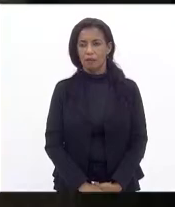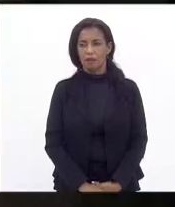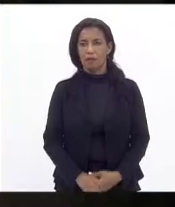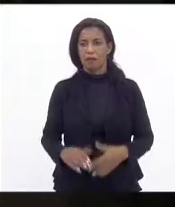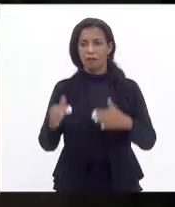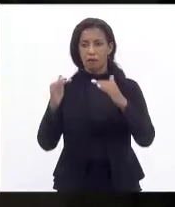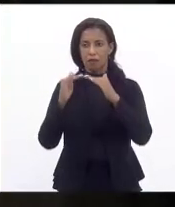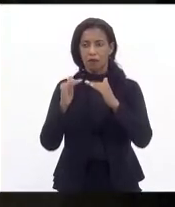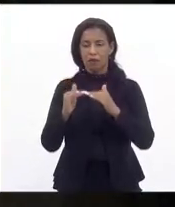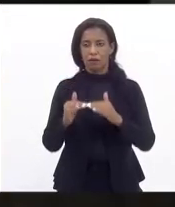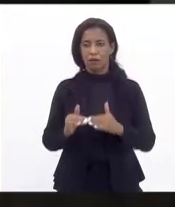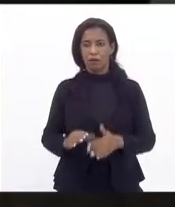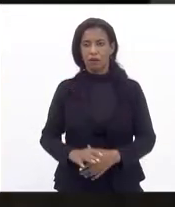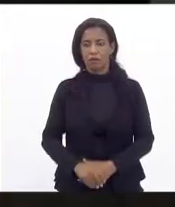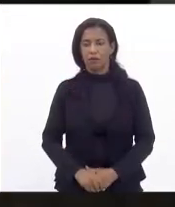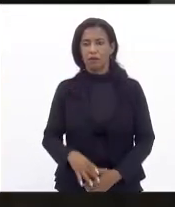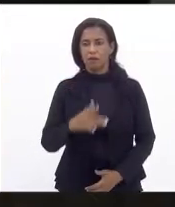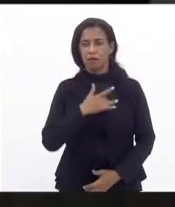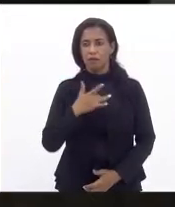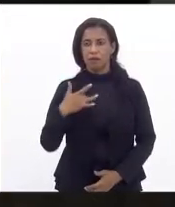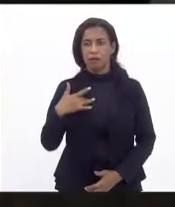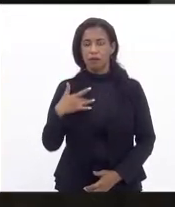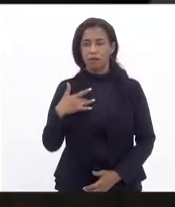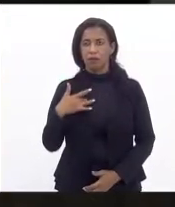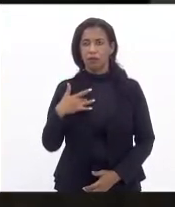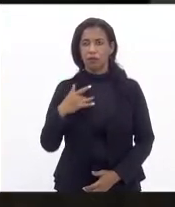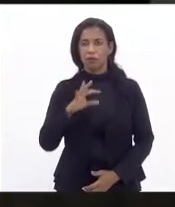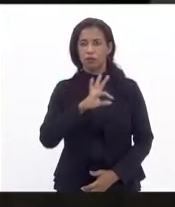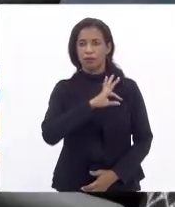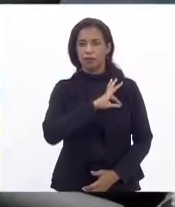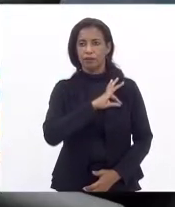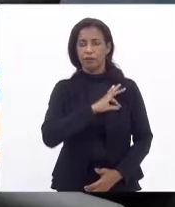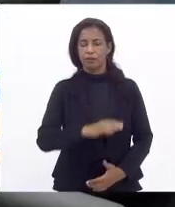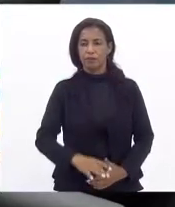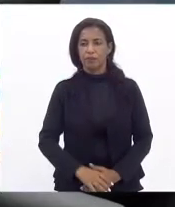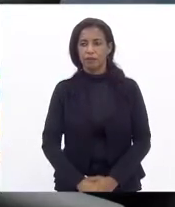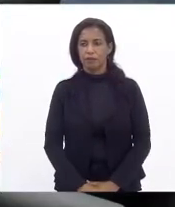Parecer favorável, senhor presidente. Pela Comissão de Saúde, deputada Marta Rocha.